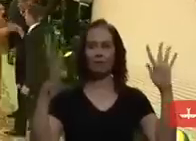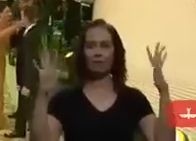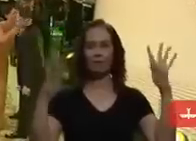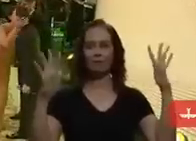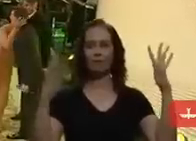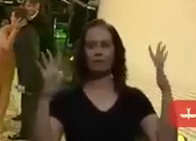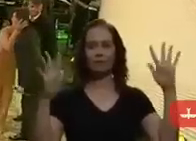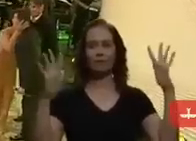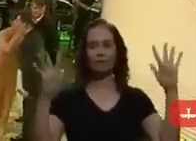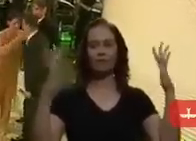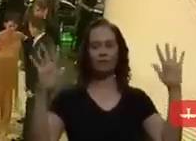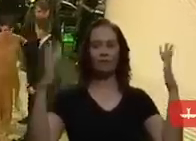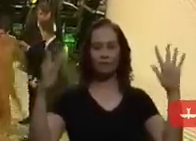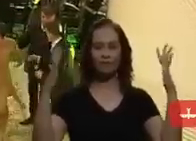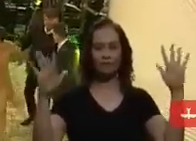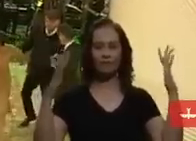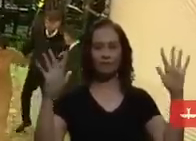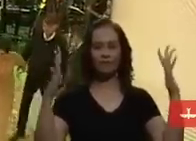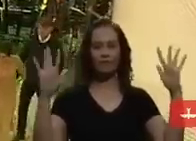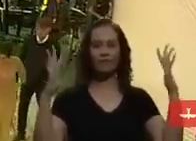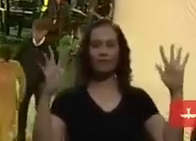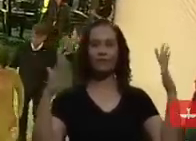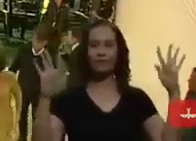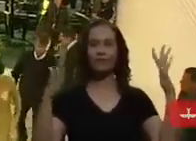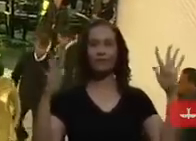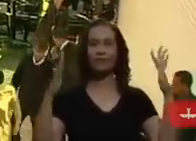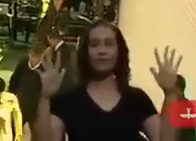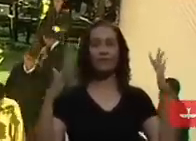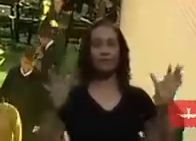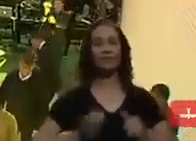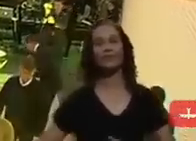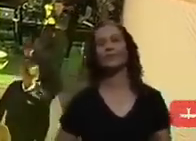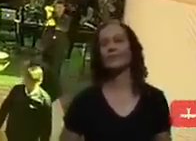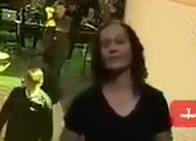Vamos fazer barulho pro presidente aí.